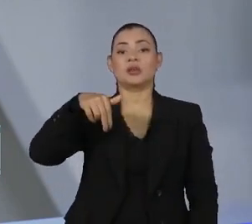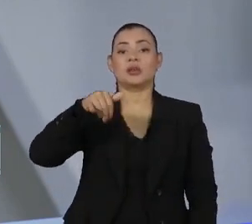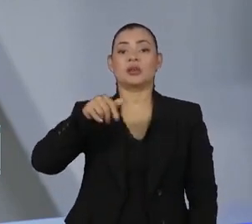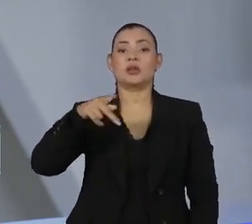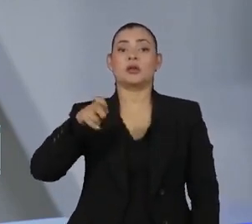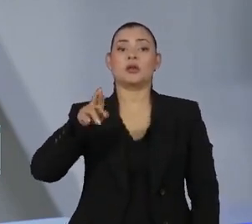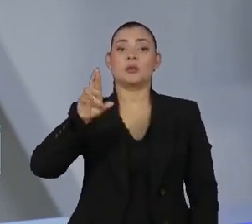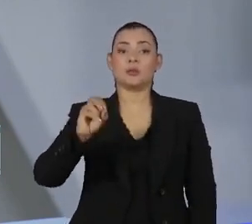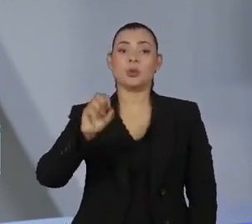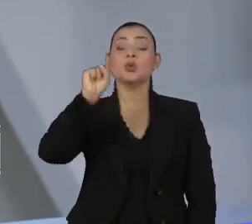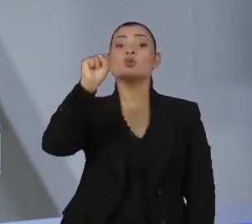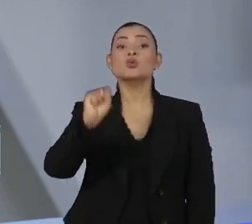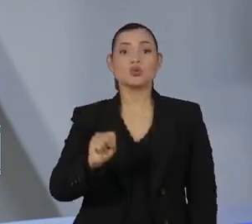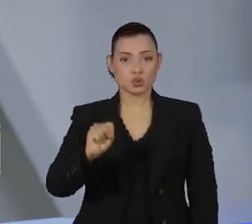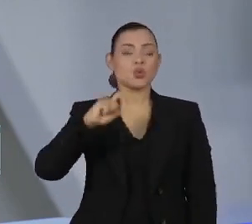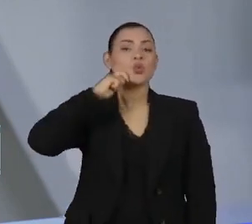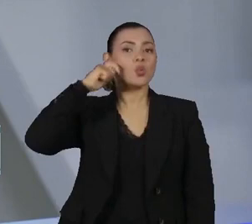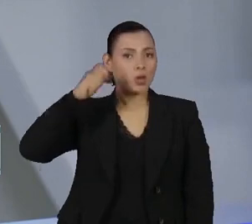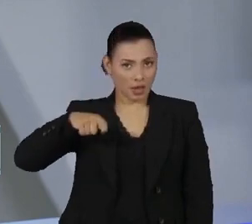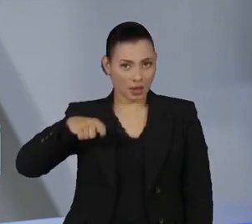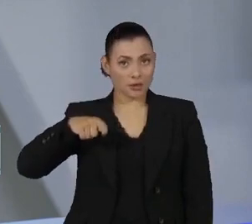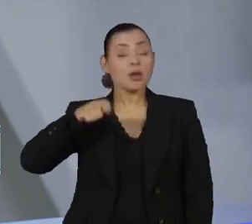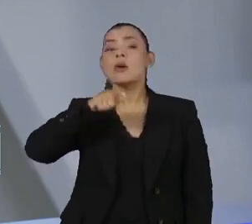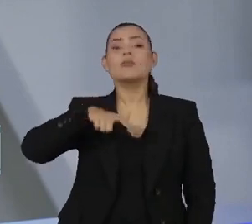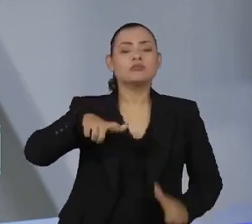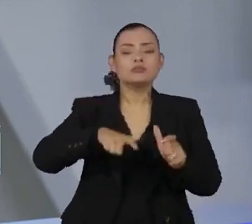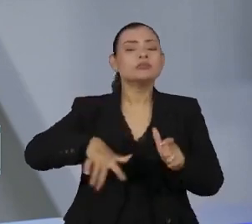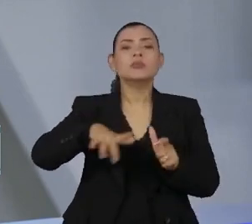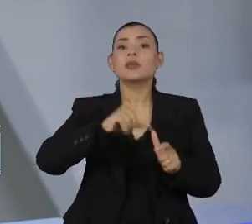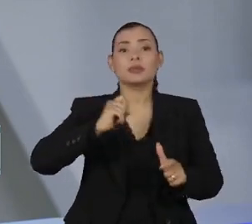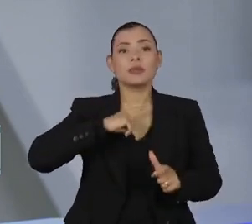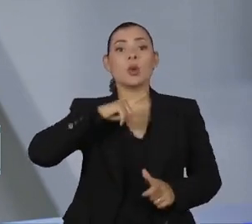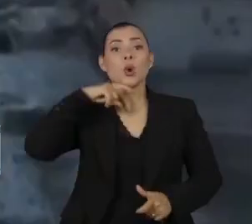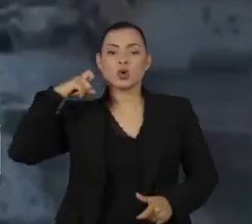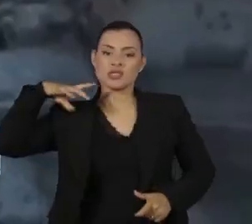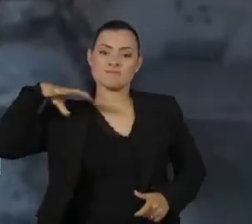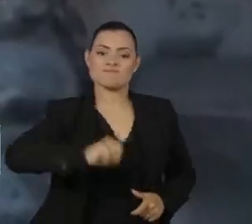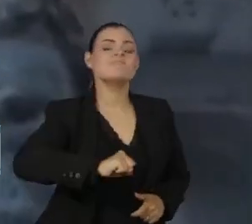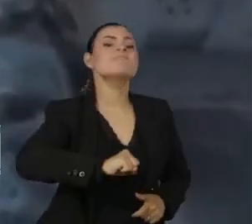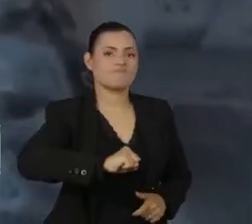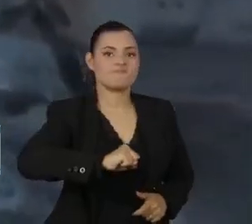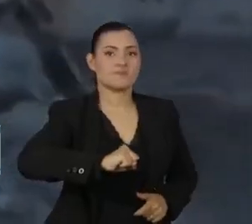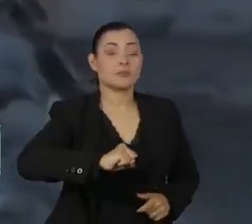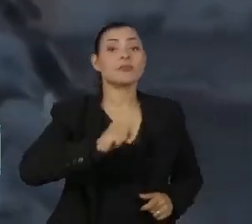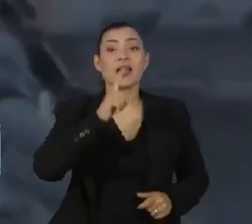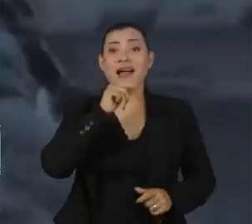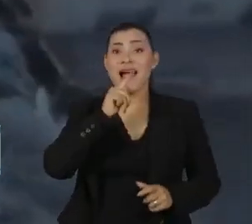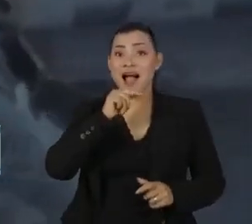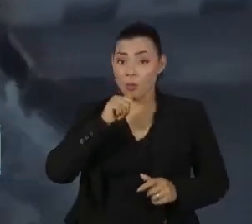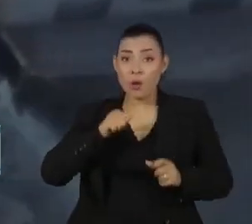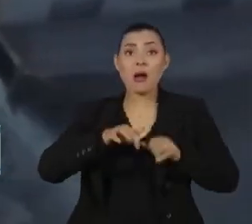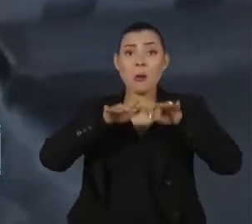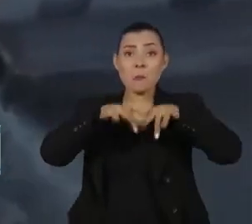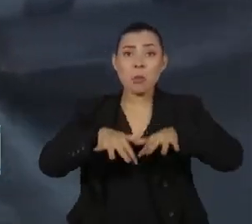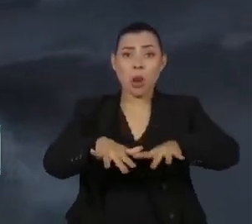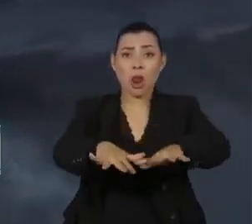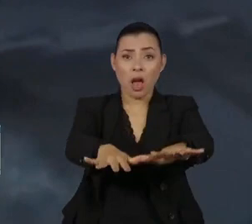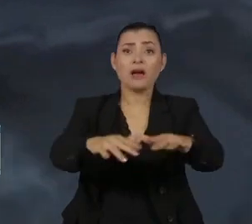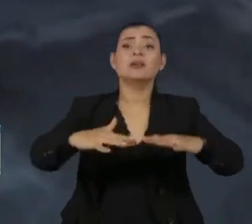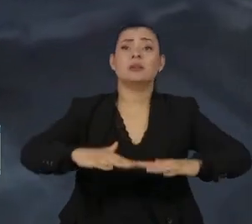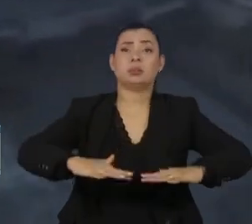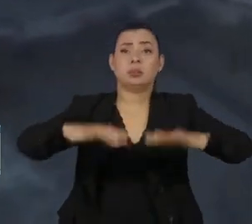e já provoca a inundações a região é dominada pela Rússia a água já chegou a cidade